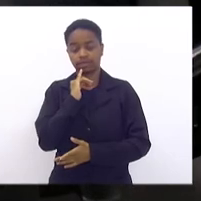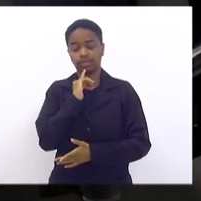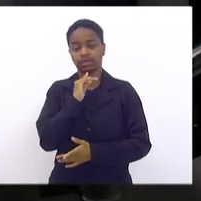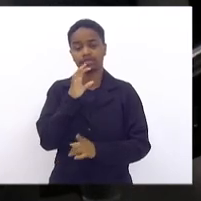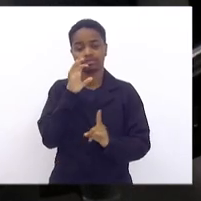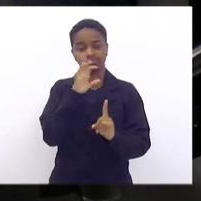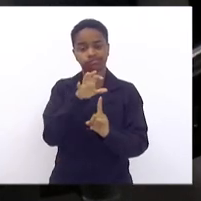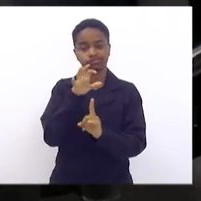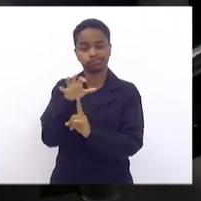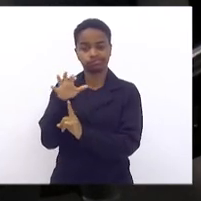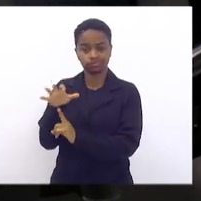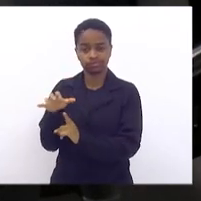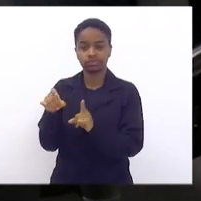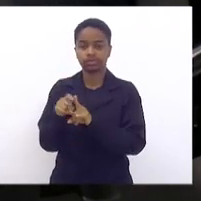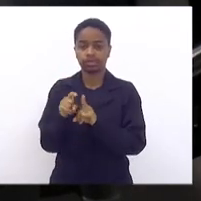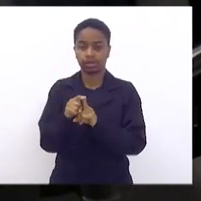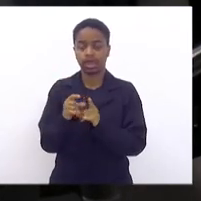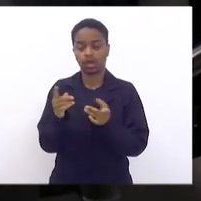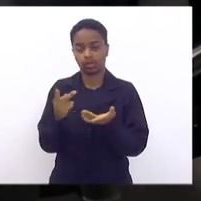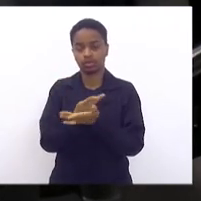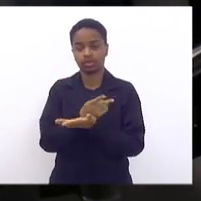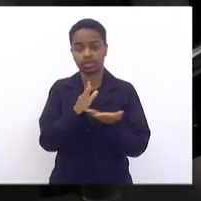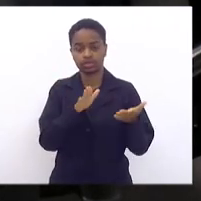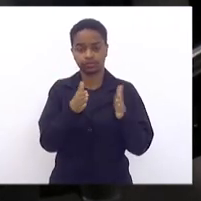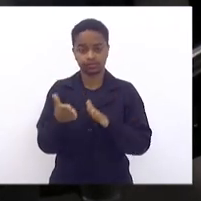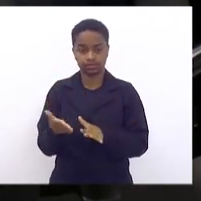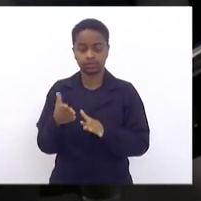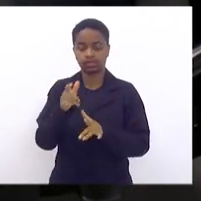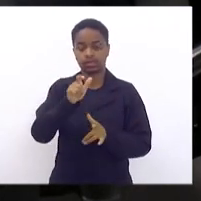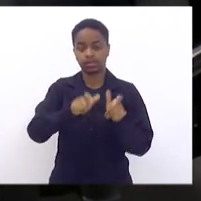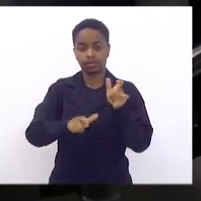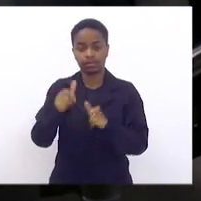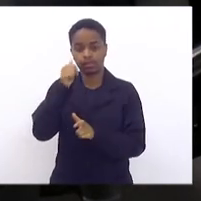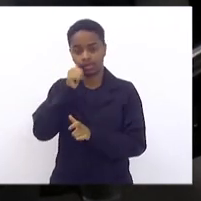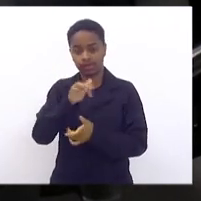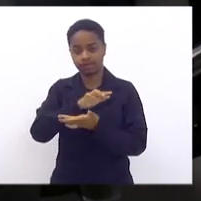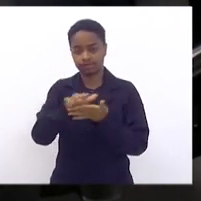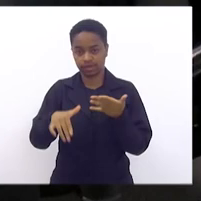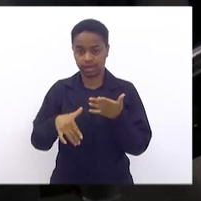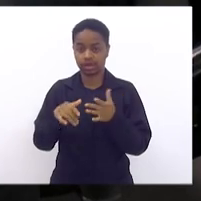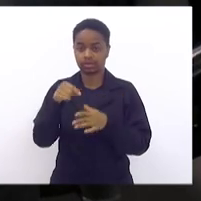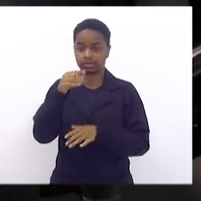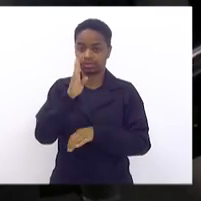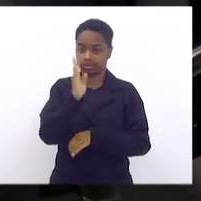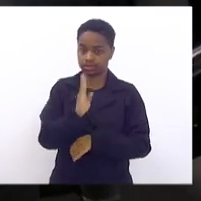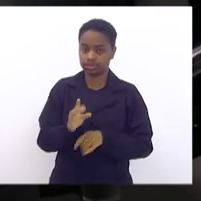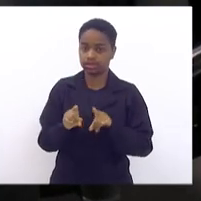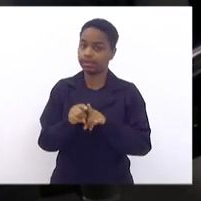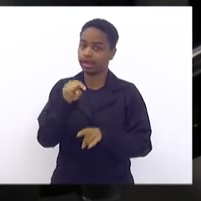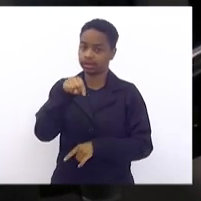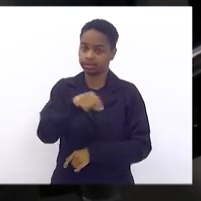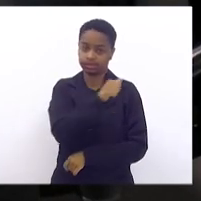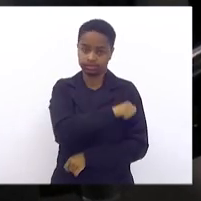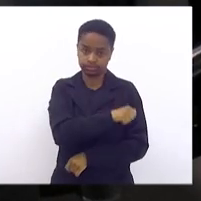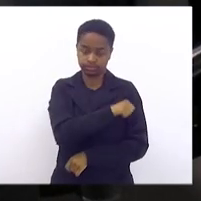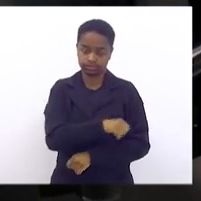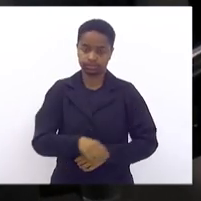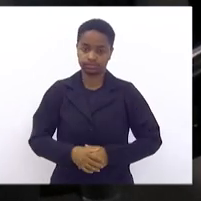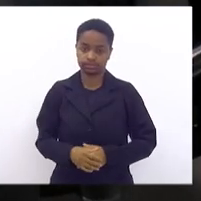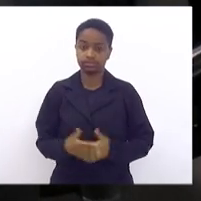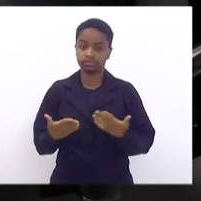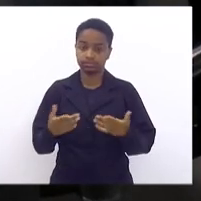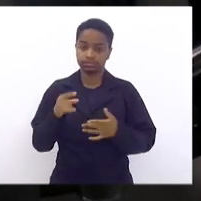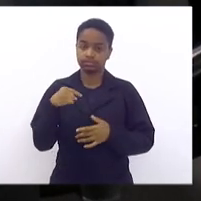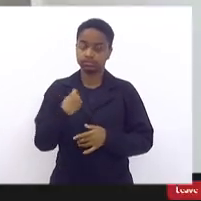aí, vem culminando, inclusive, com a morte de várias mulheres no nosso país, e o Estado do Rio não fica atrás nas estatísticas. Então, só para trazer esse